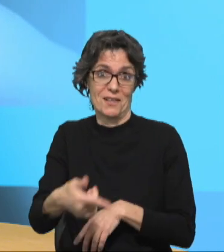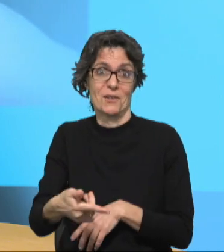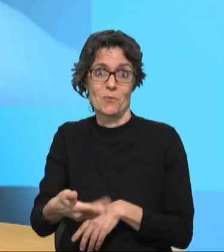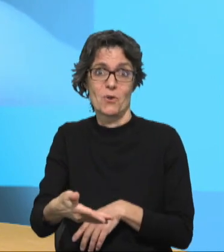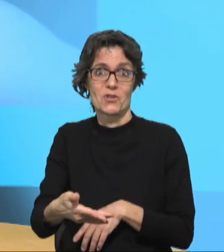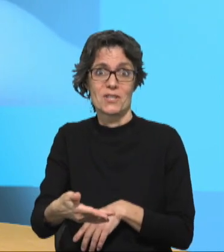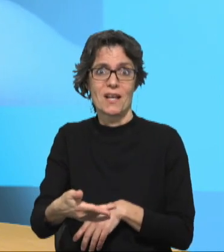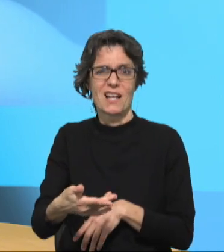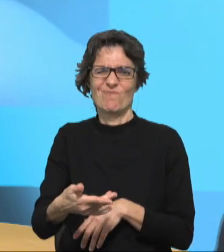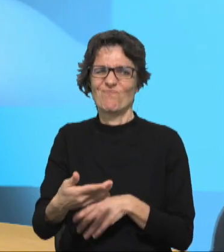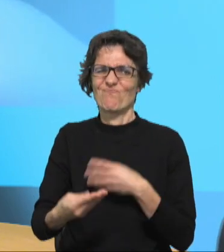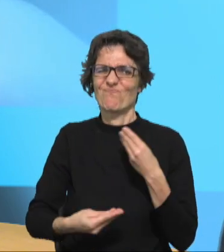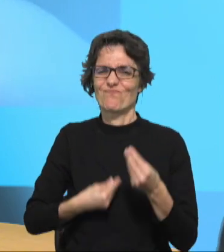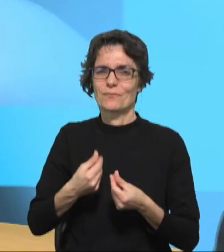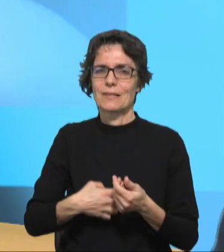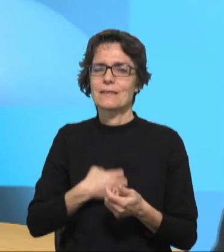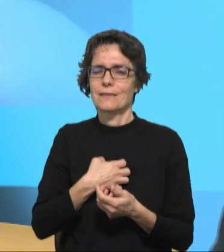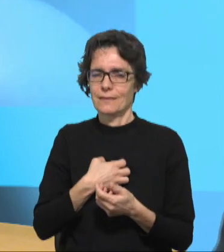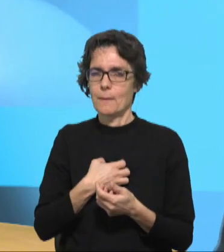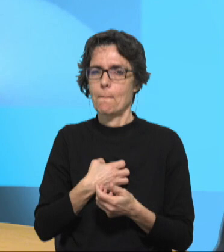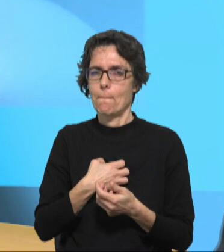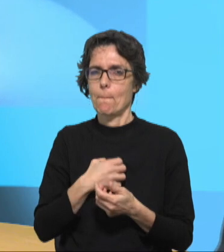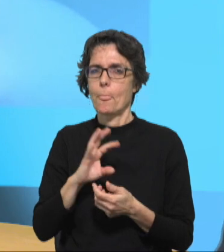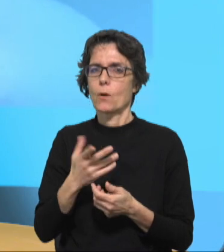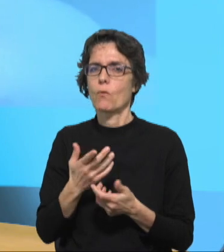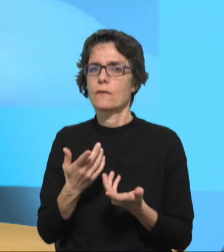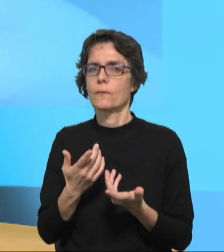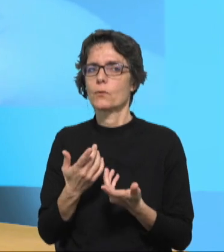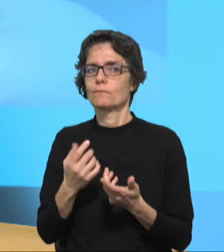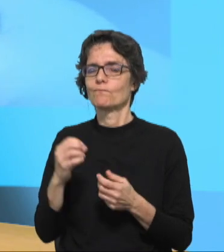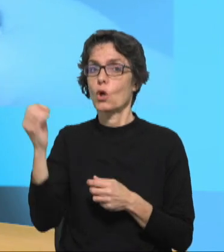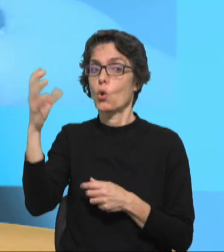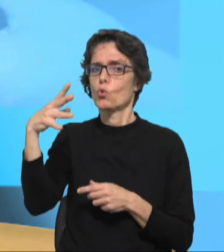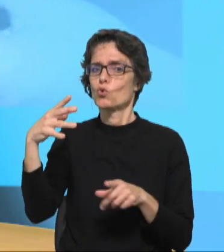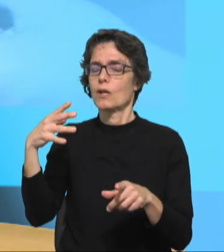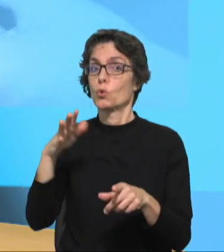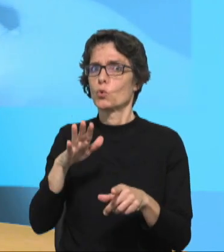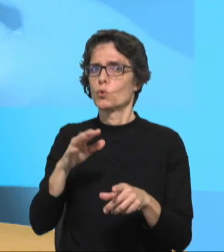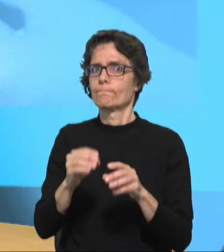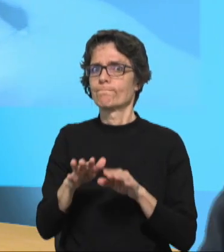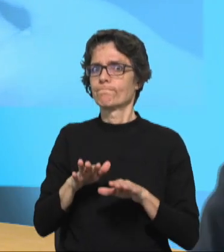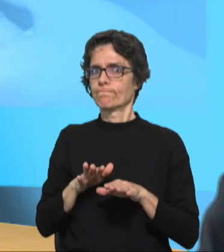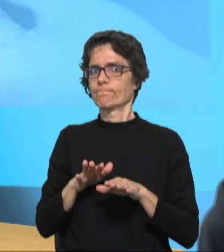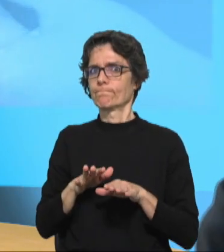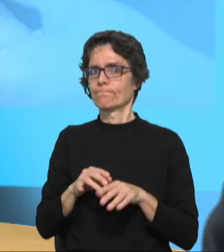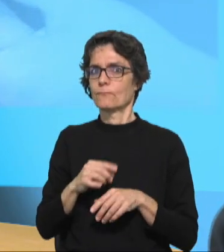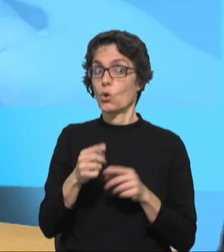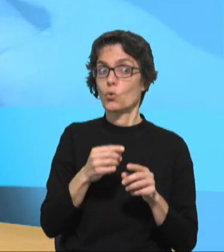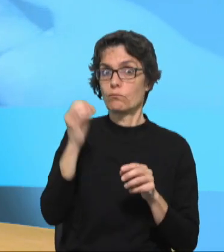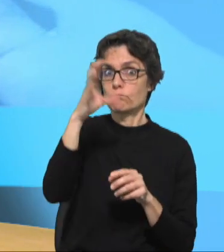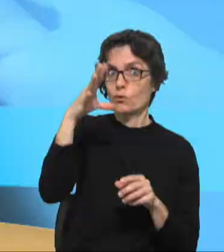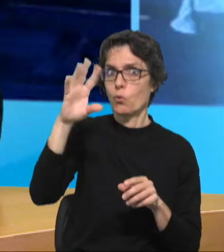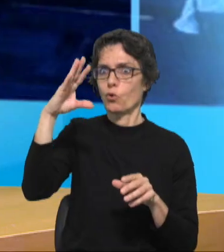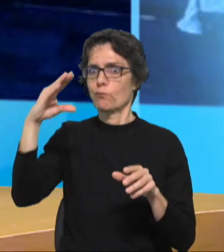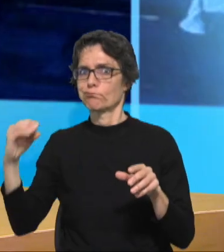com alguns incómodos, não é? Quando leva outros a ver melhor as coisas, isso não é do agrado de alguns. O mensageiro é